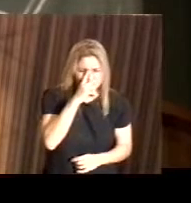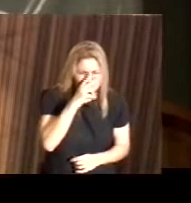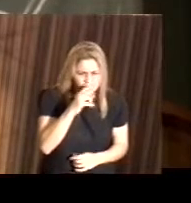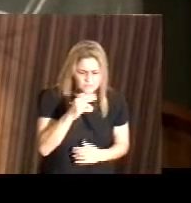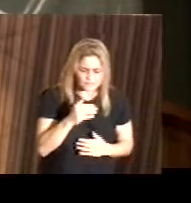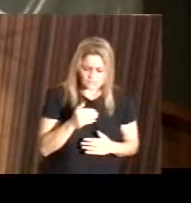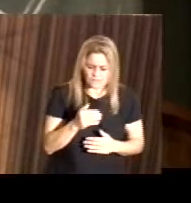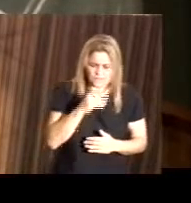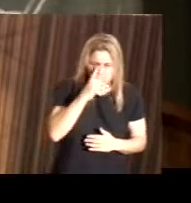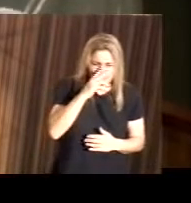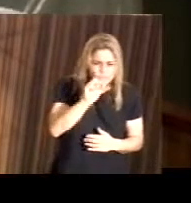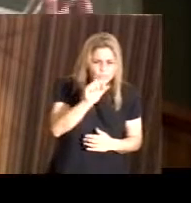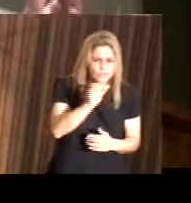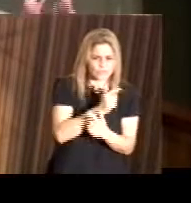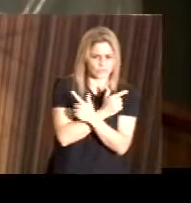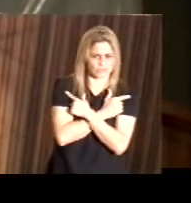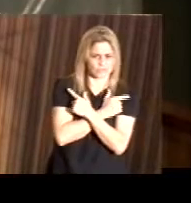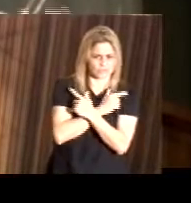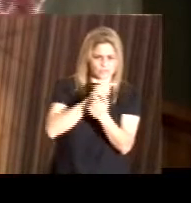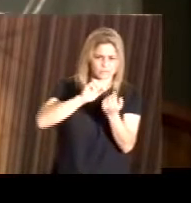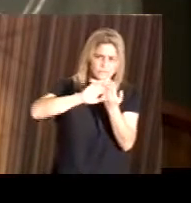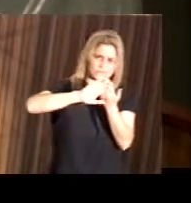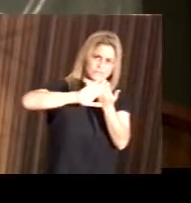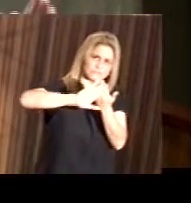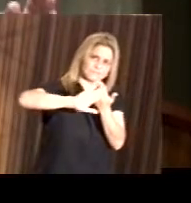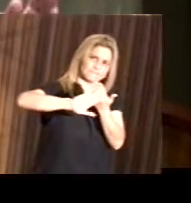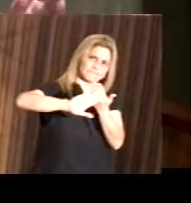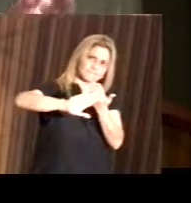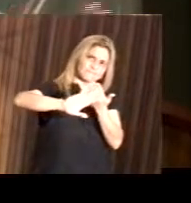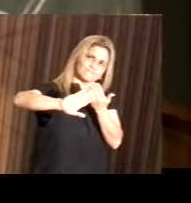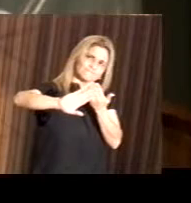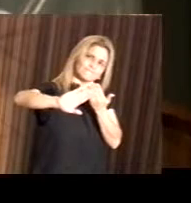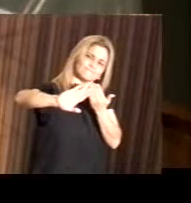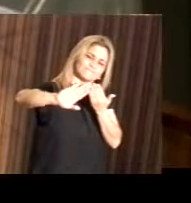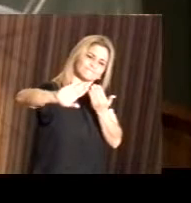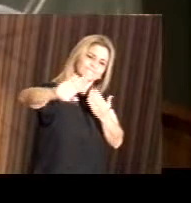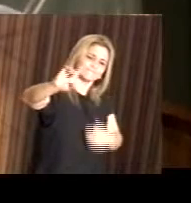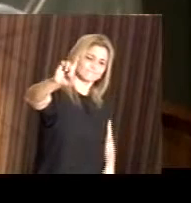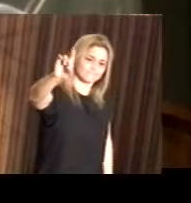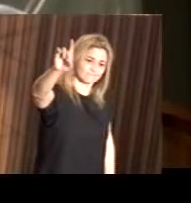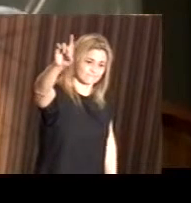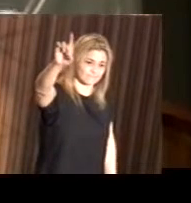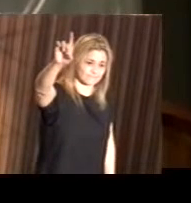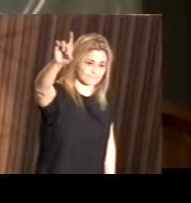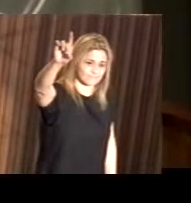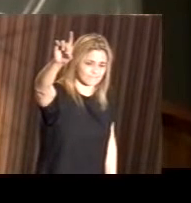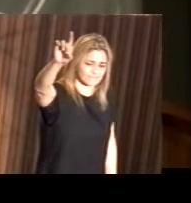progressivo afastamento de Deus na vida de Ló.